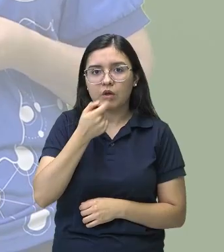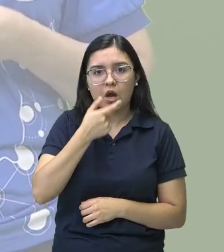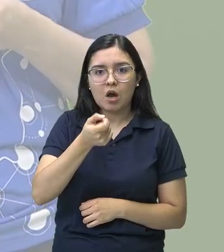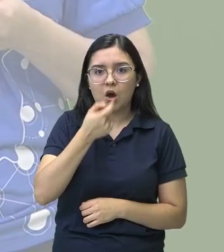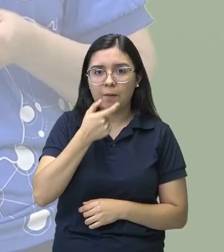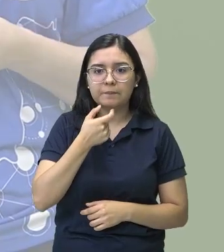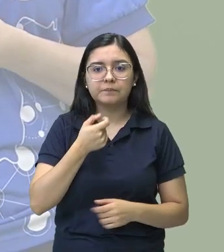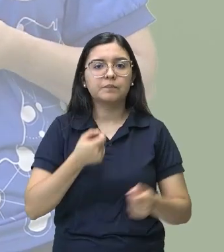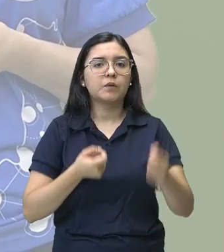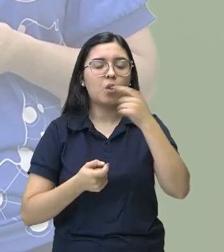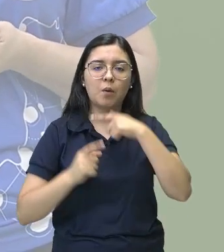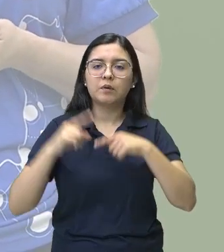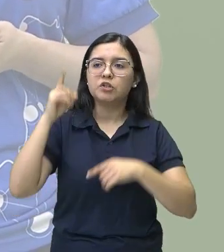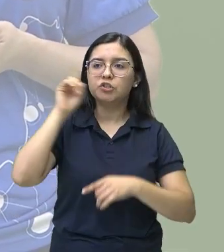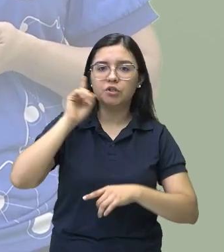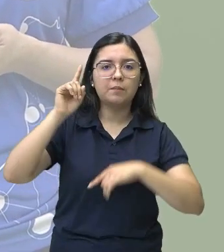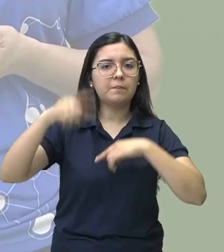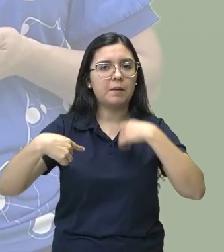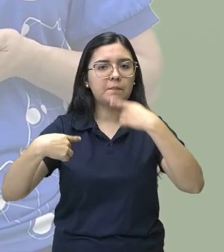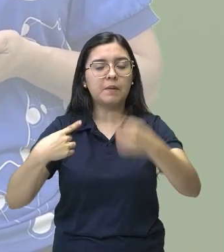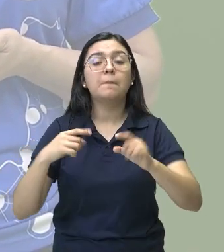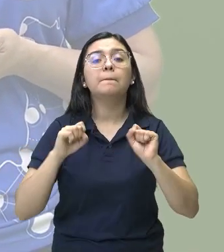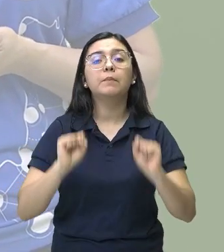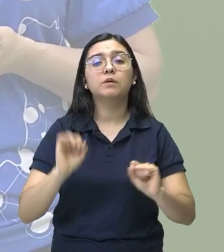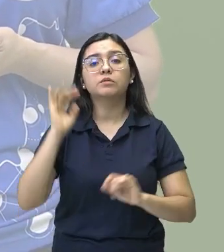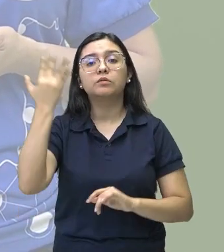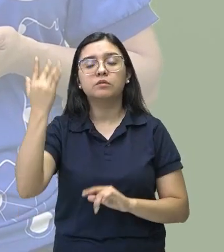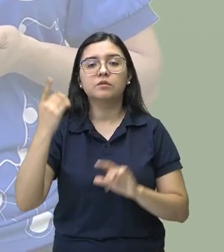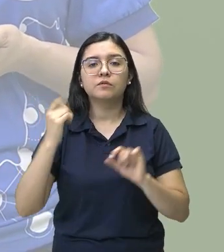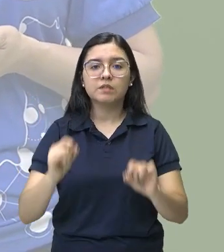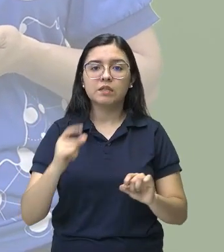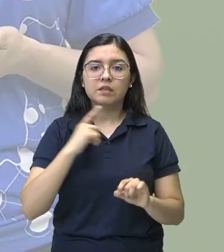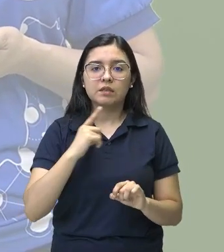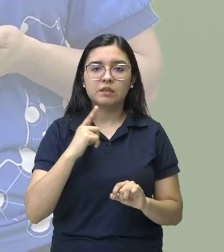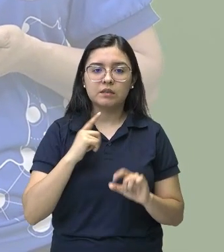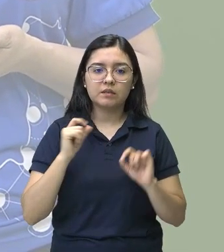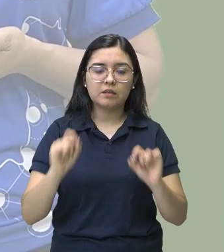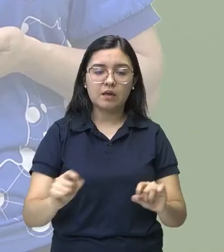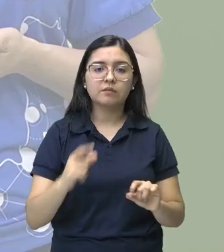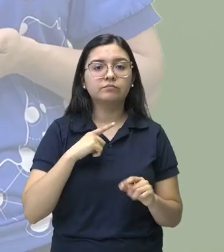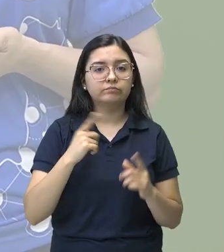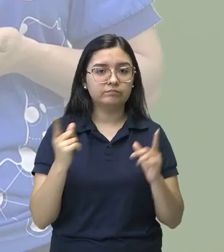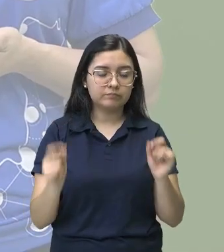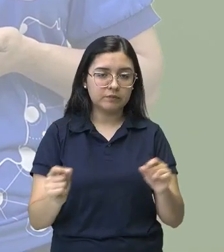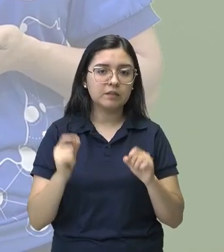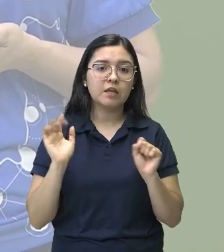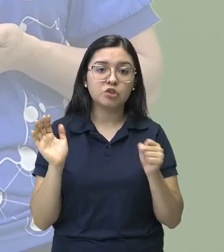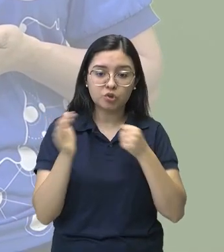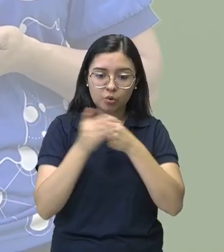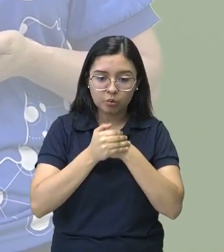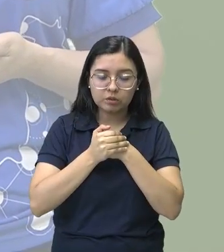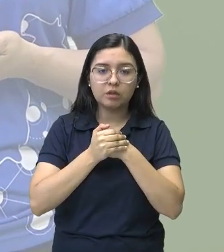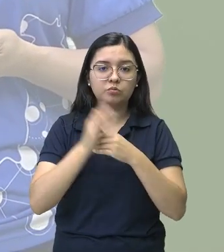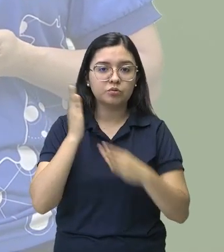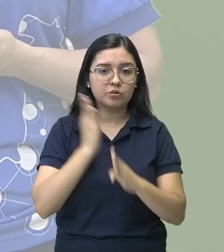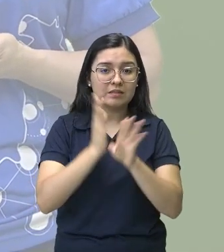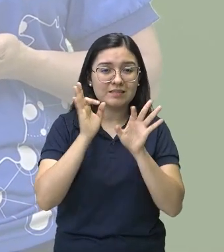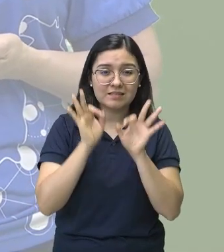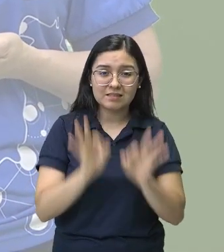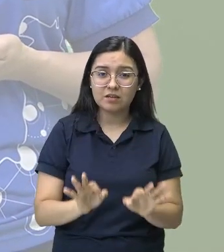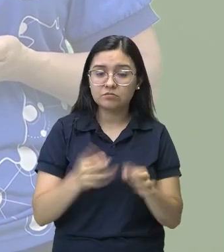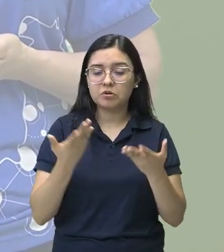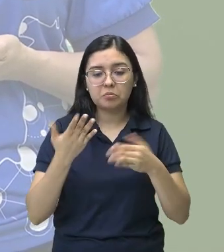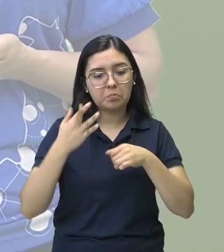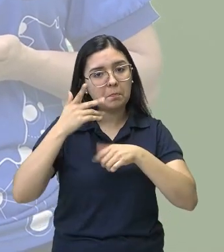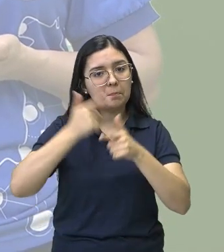vai tomando dia após dia, você pode estar protelando um diagnóstico correto, adequado, de